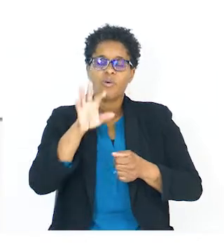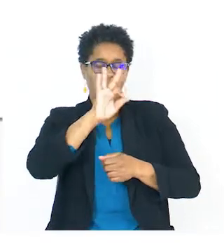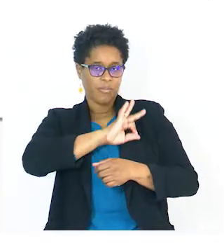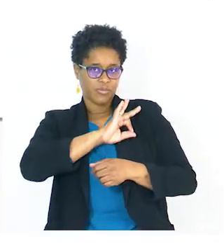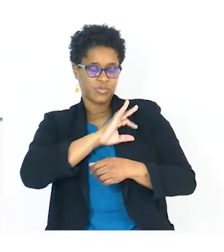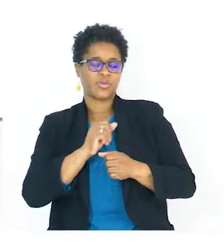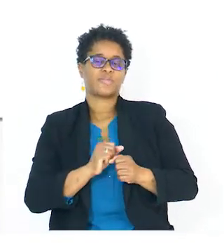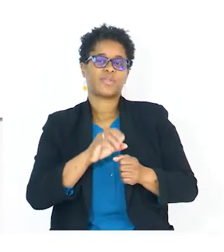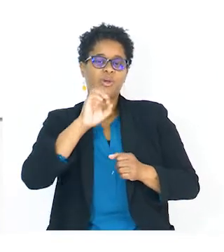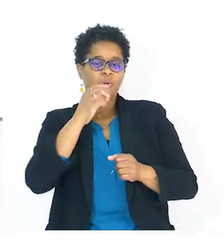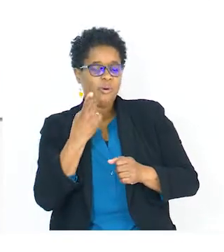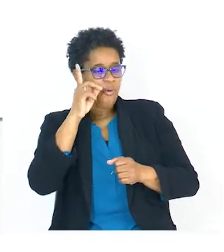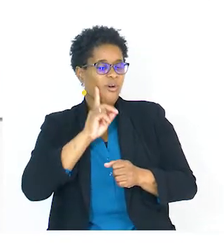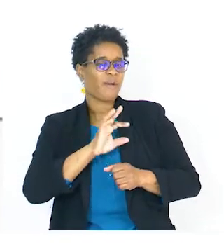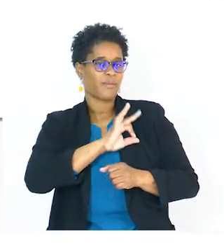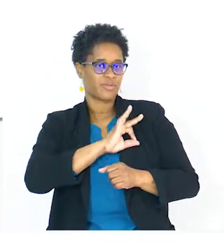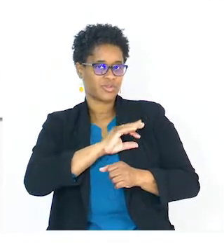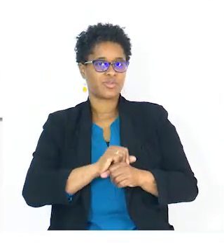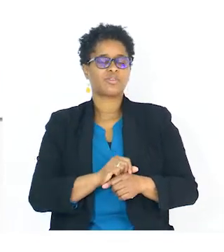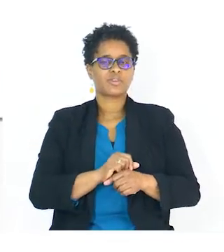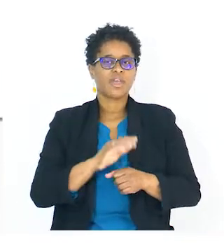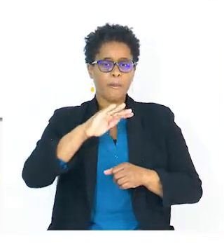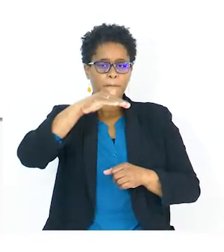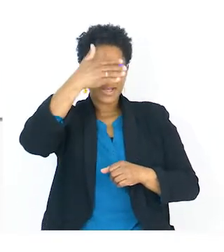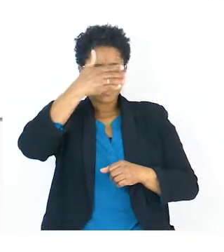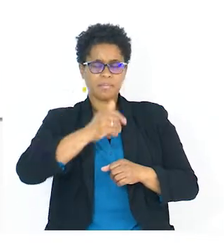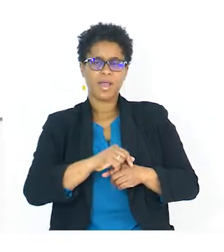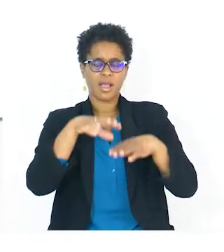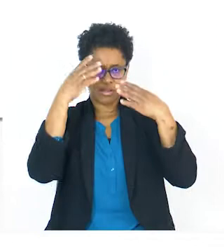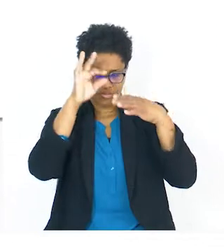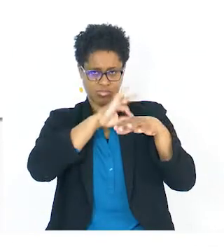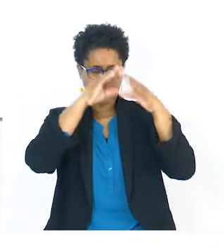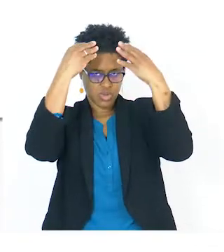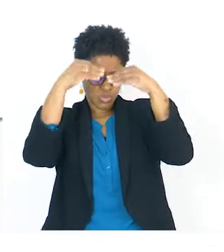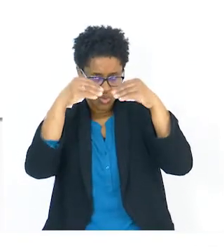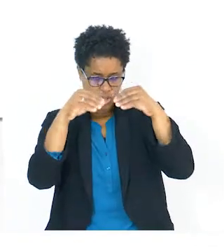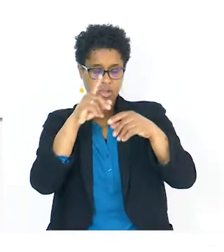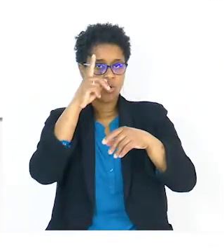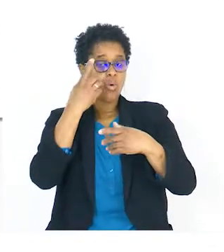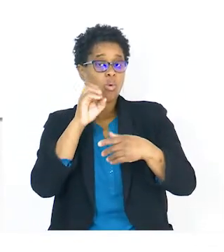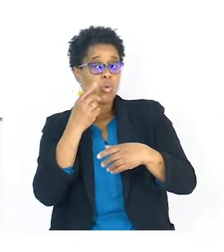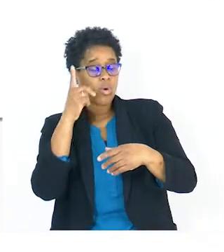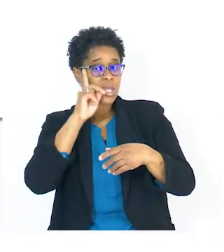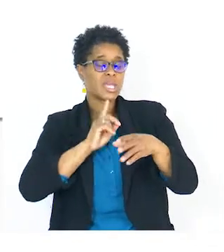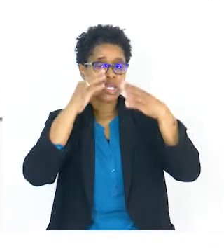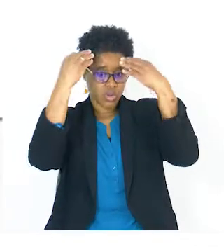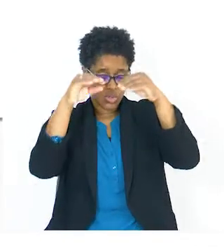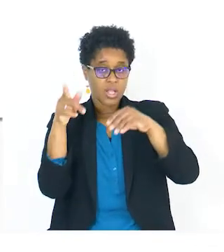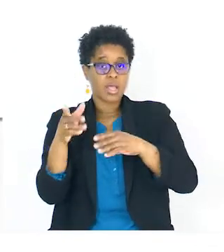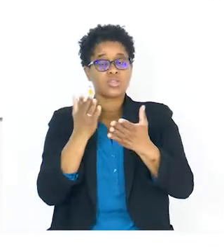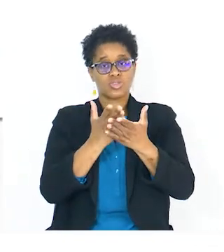O professor ou a professora é o principal educador ou educadora